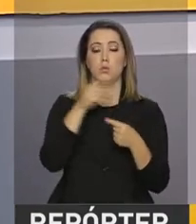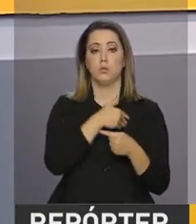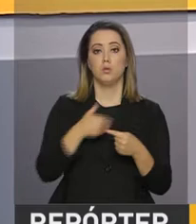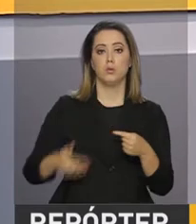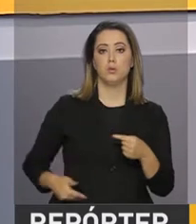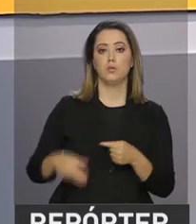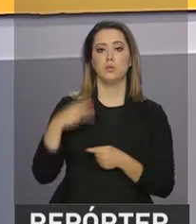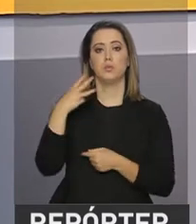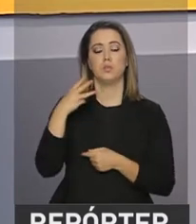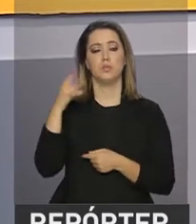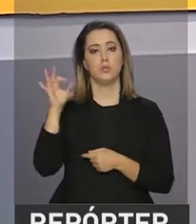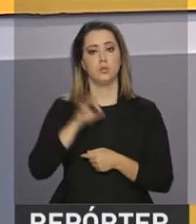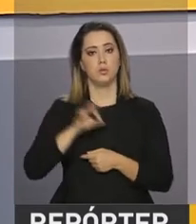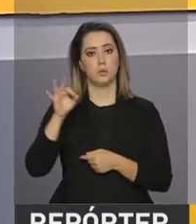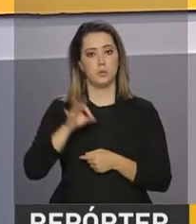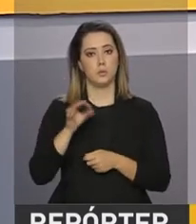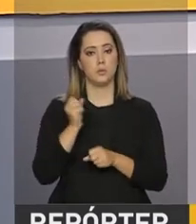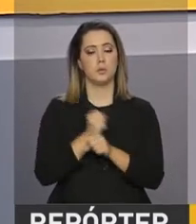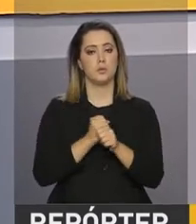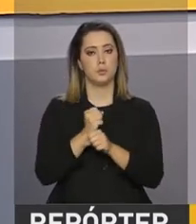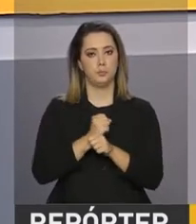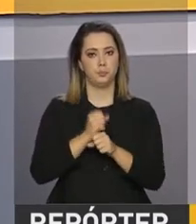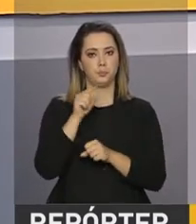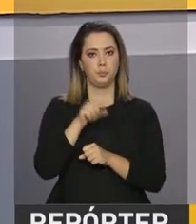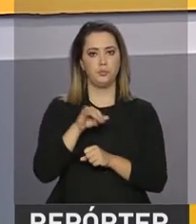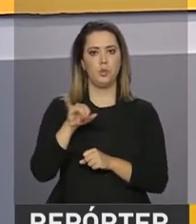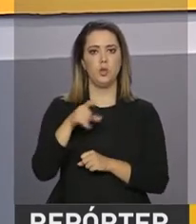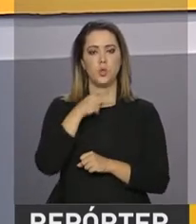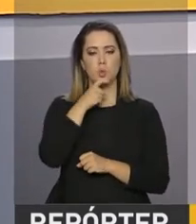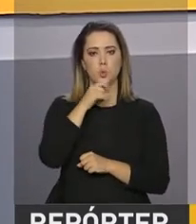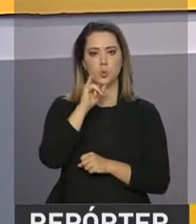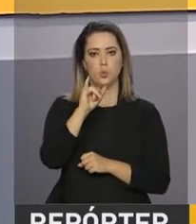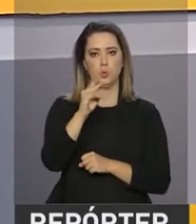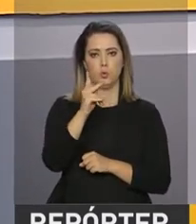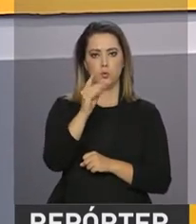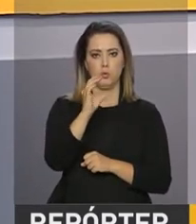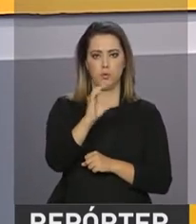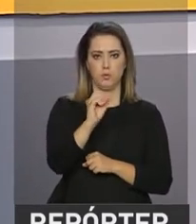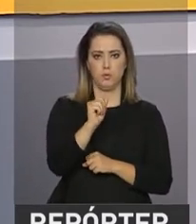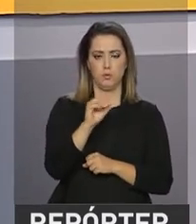que é de 3% este ano. Em julho, o IPCA ficou em